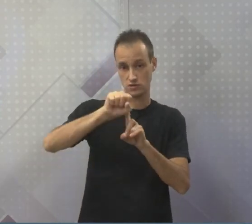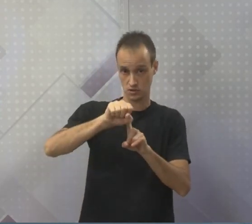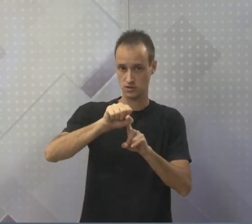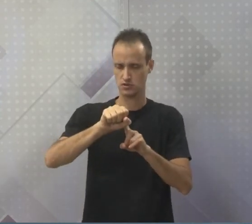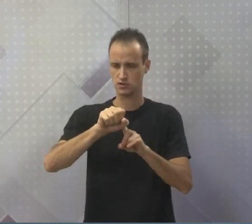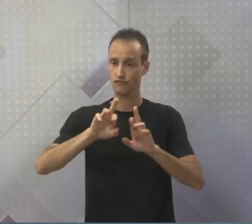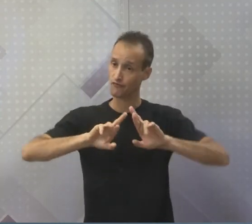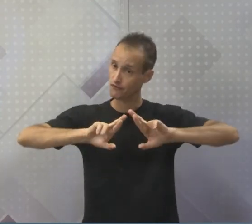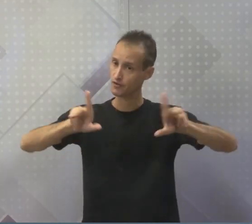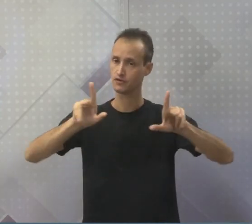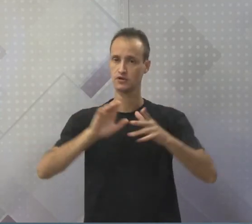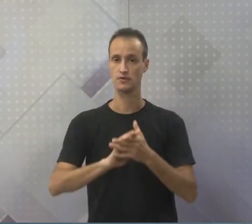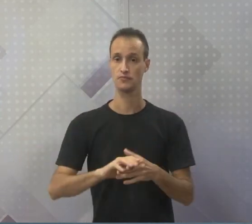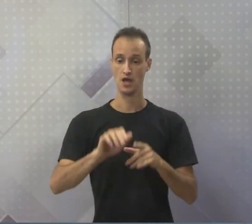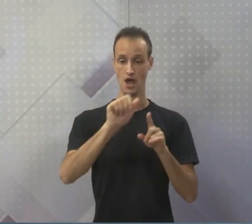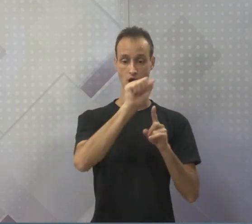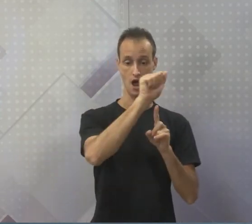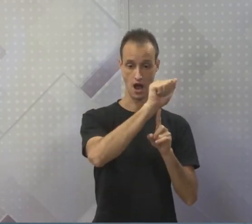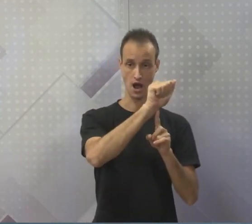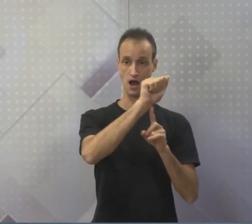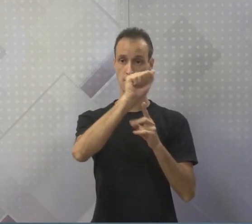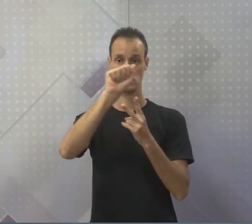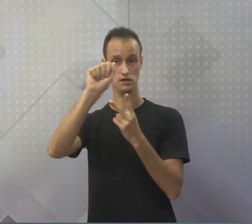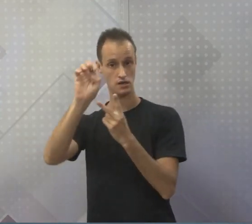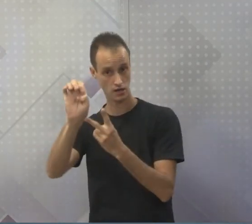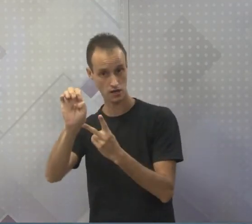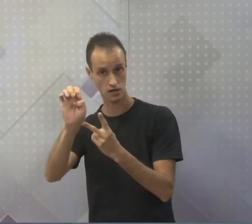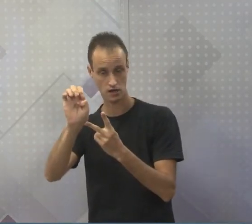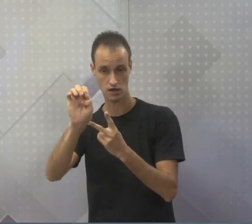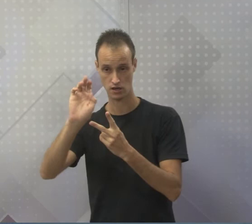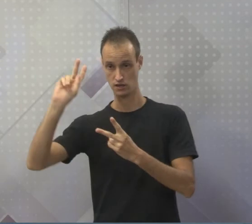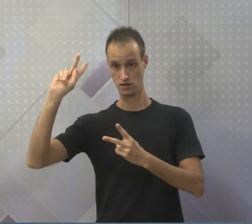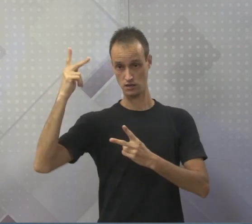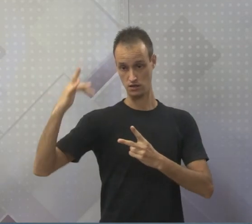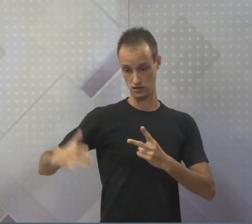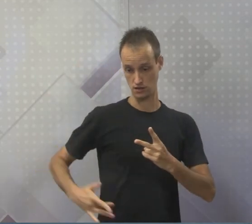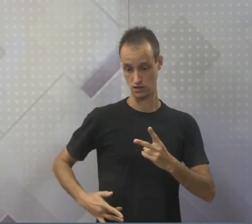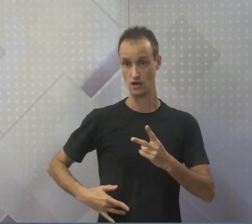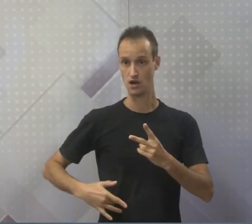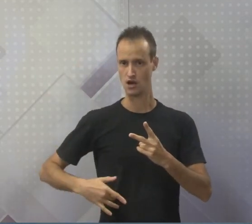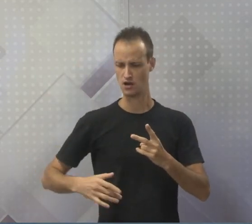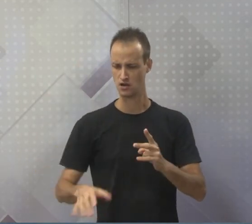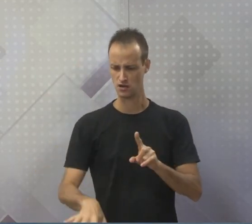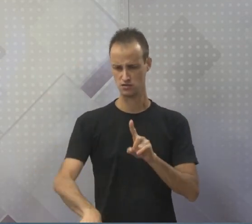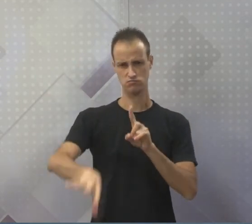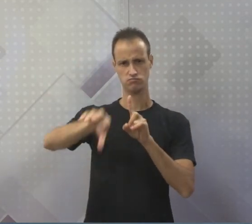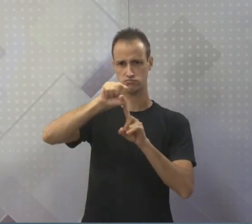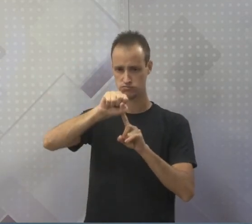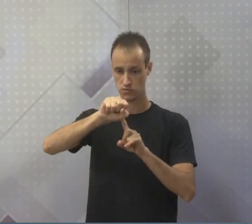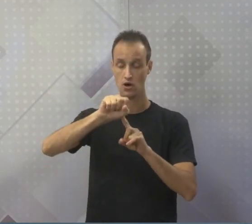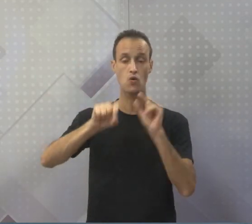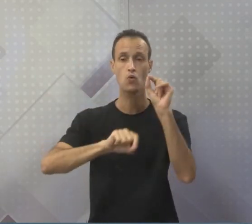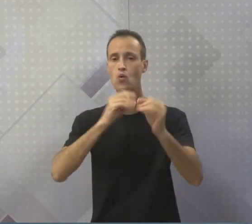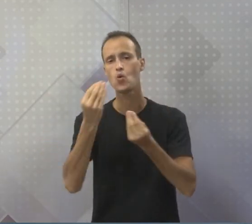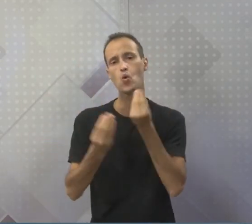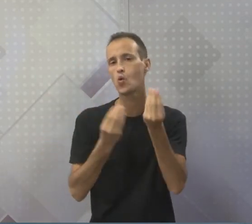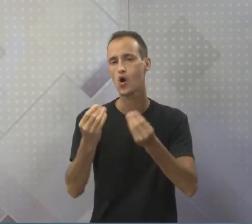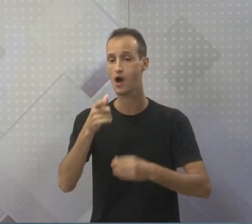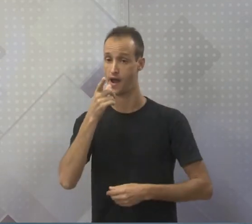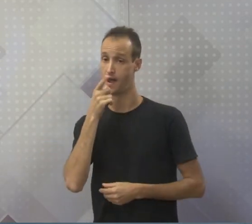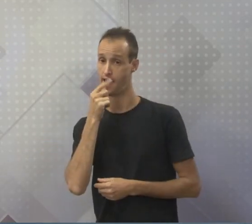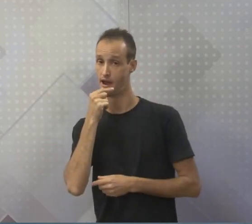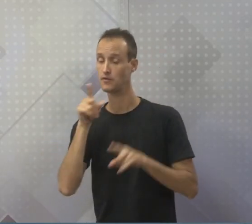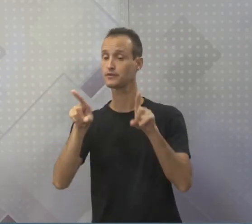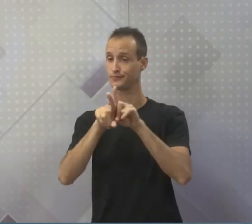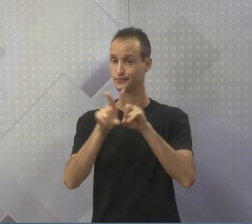hepatite A e a hepatite E são transmitidas, né, por água e alimentos contaminados,